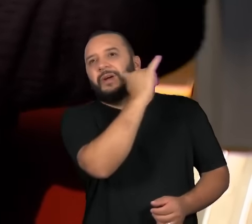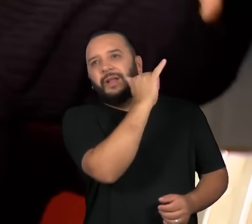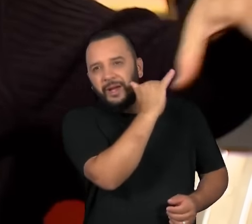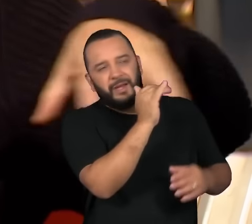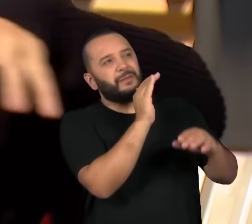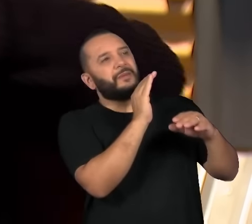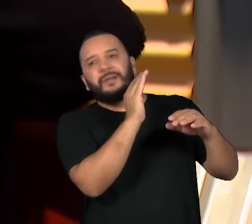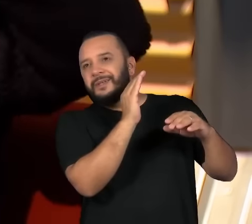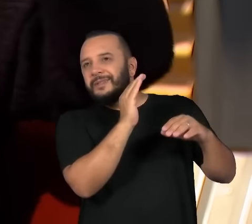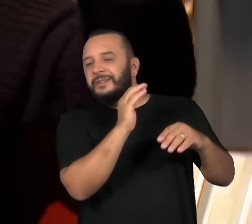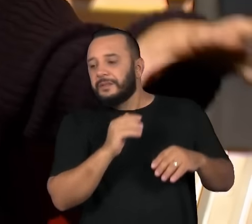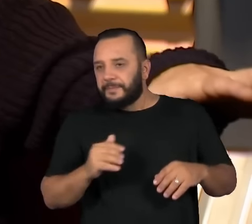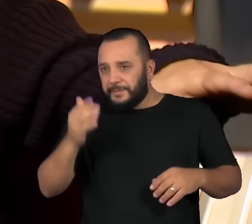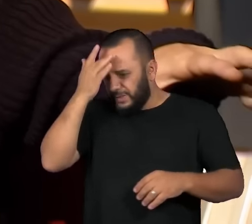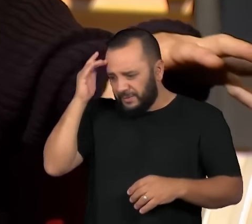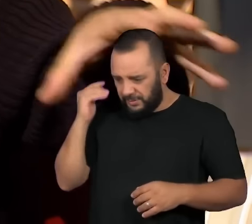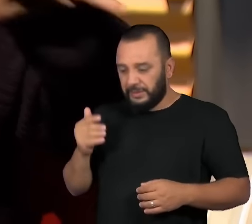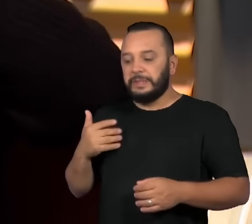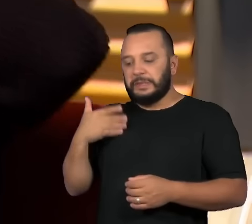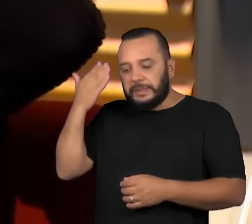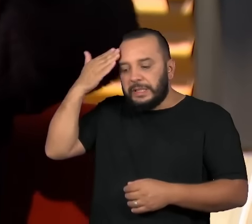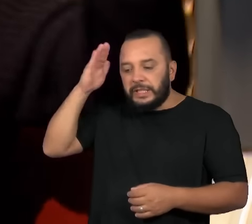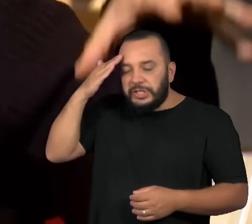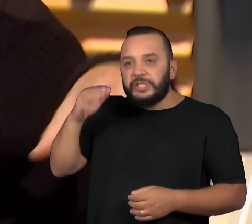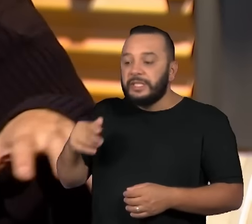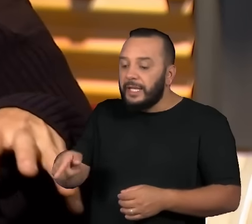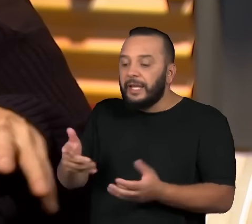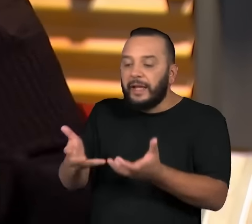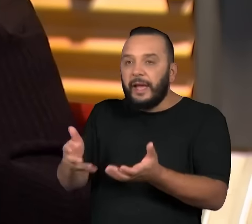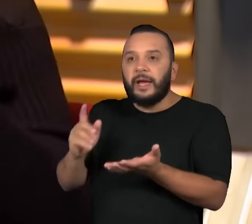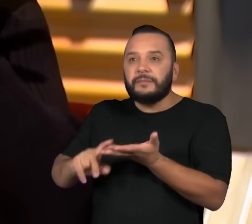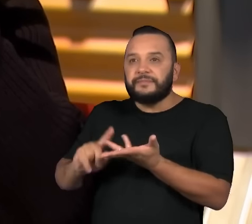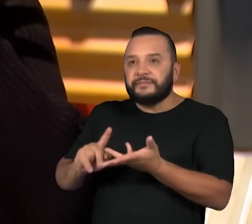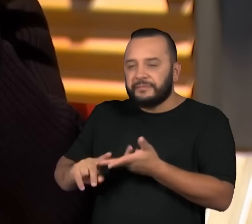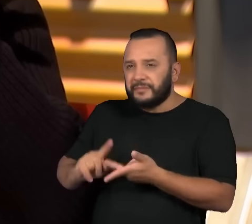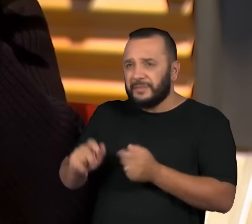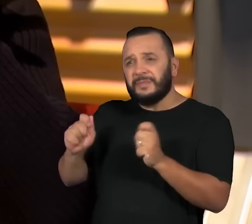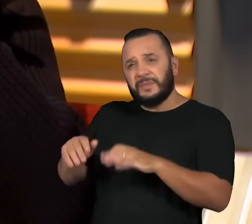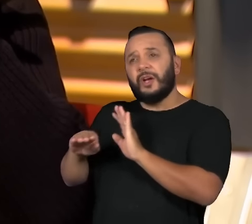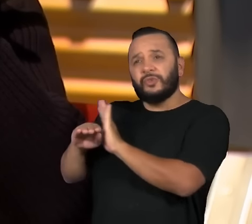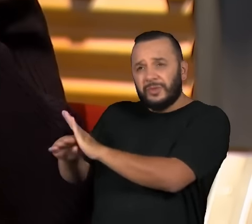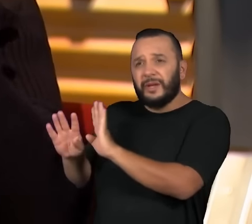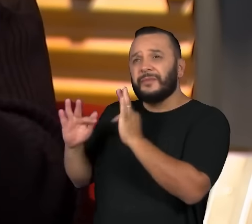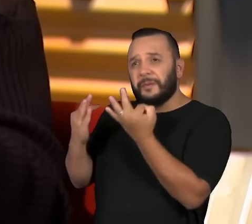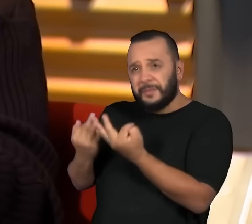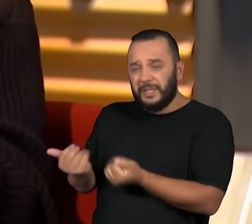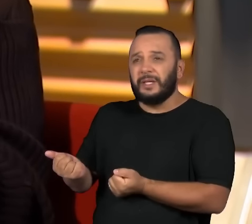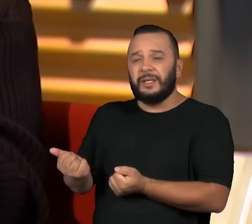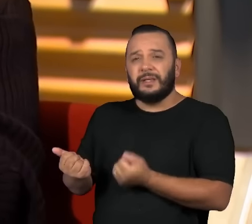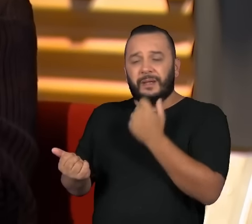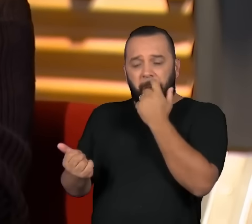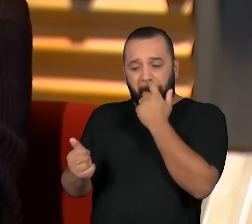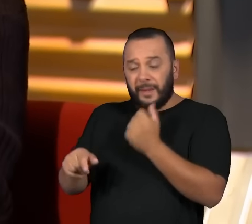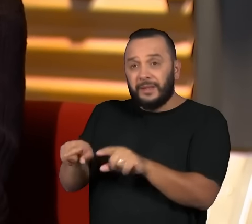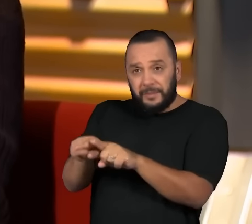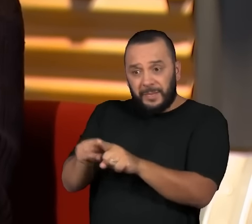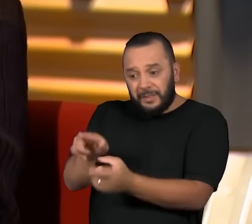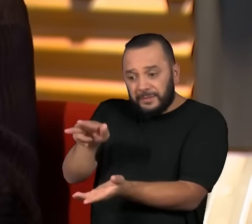ajudar muito, não só o paciente que está ali, mas a família que está em Sim. volta, a resolver casos ou coisas